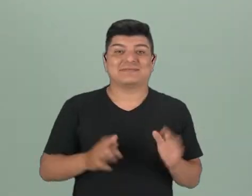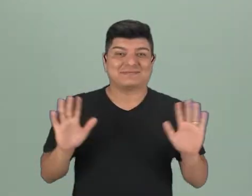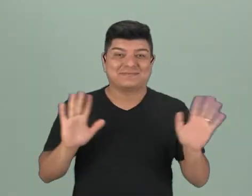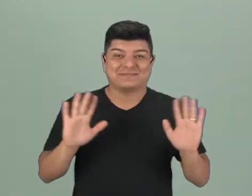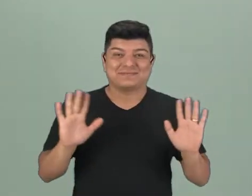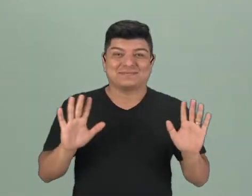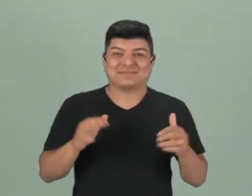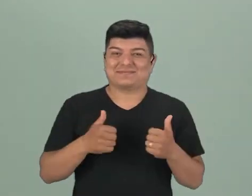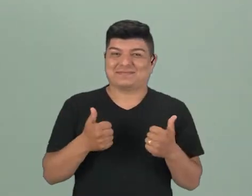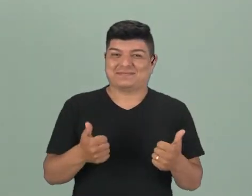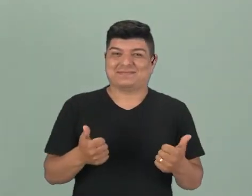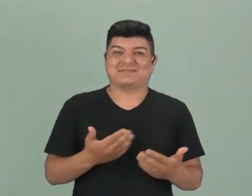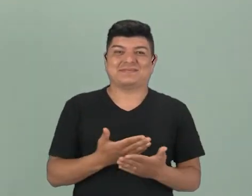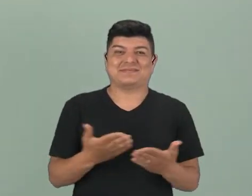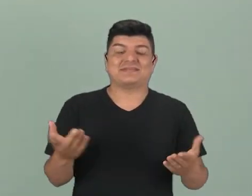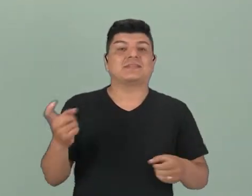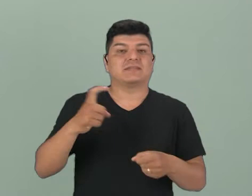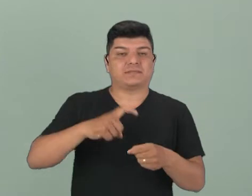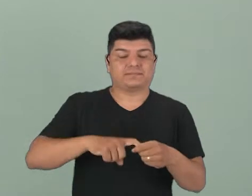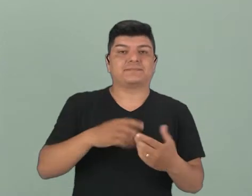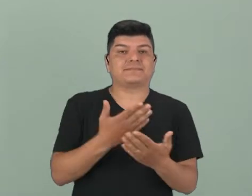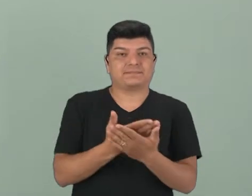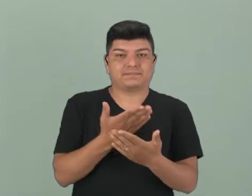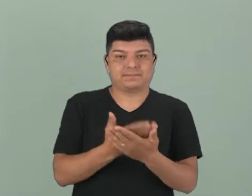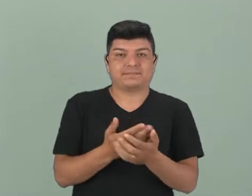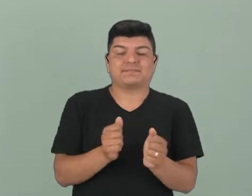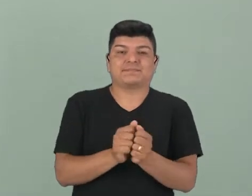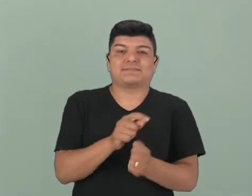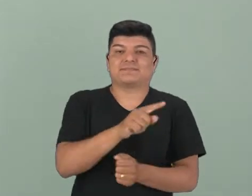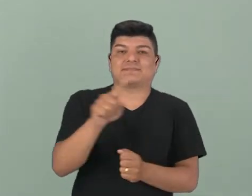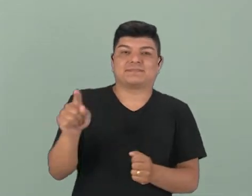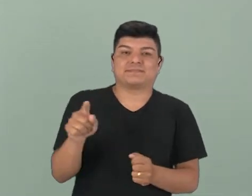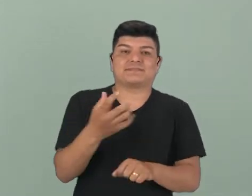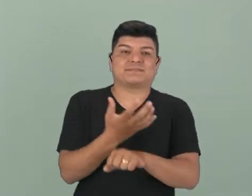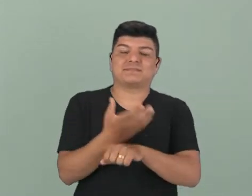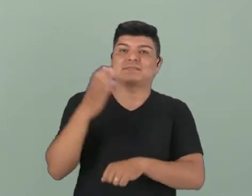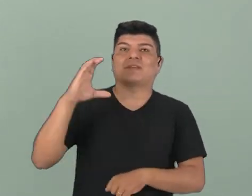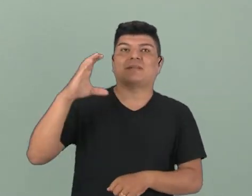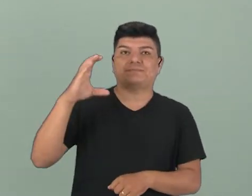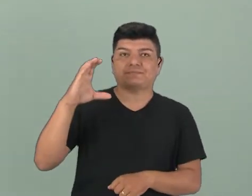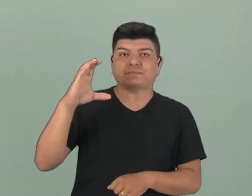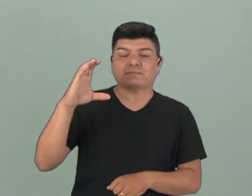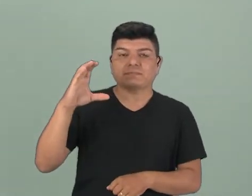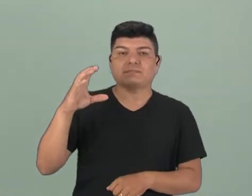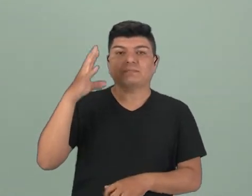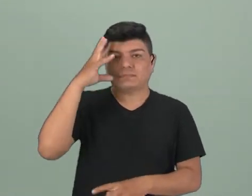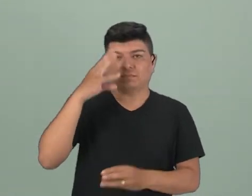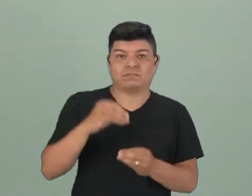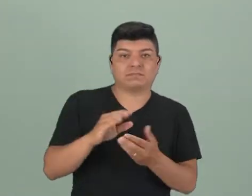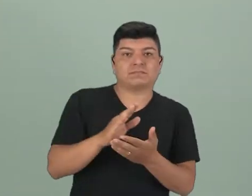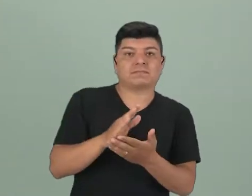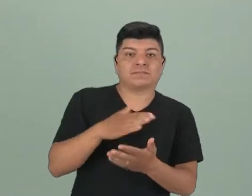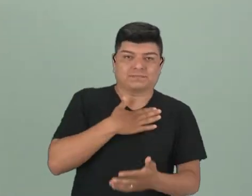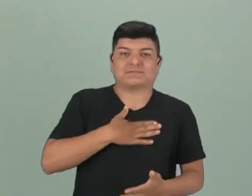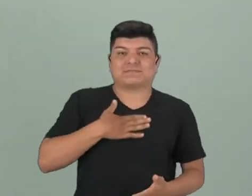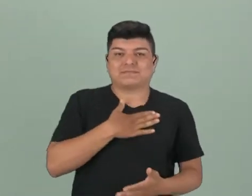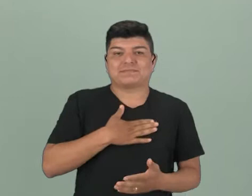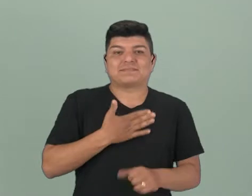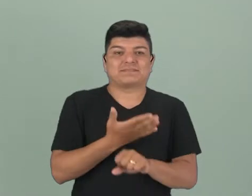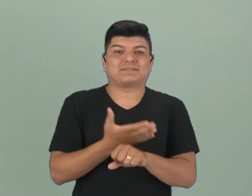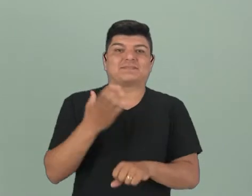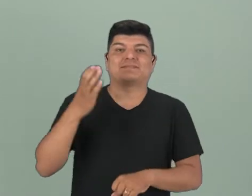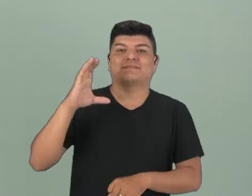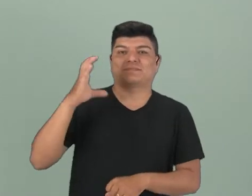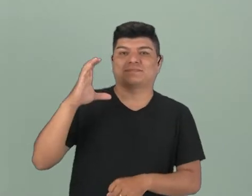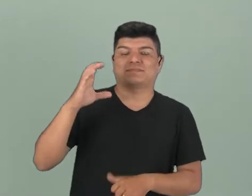Olá pessoal, tudo bem? Estou de volta para mais uma aula com vocês, aula de ciências. Eu sei que muitos gostam da aula de ciências